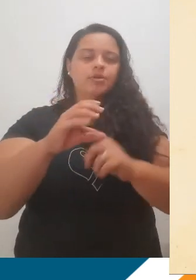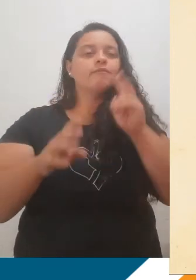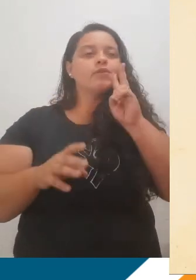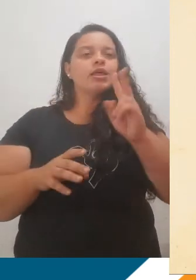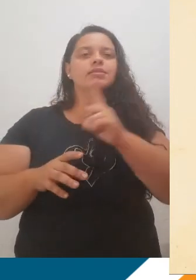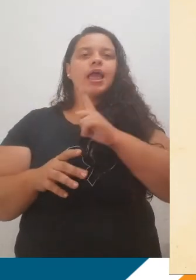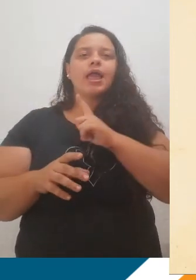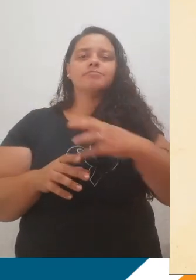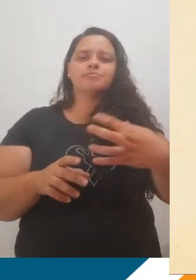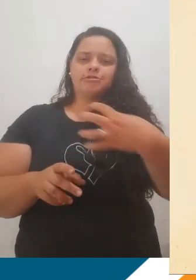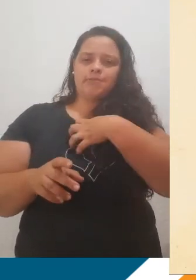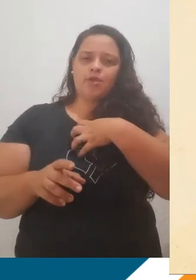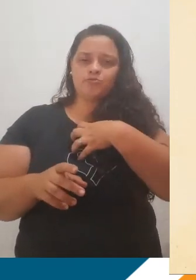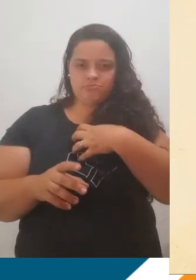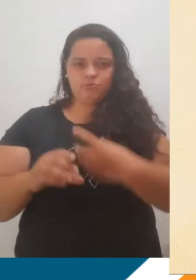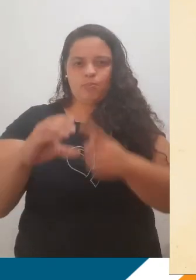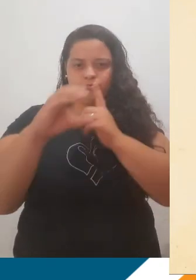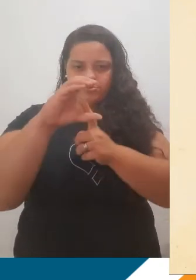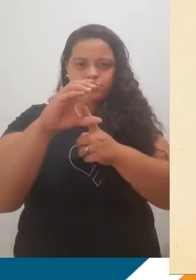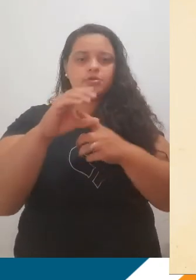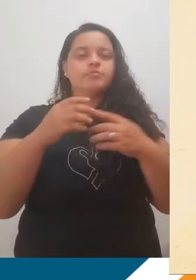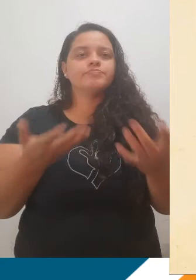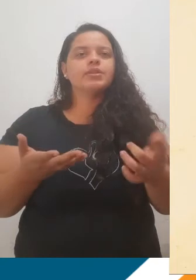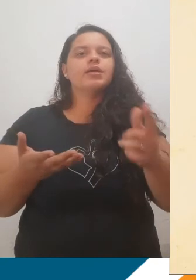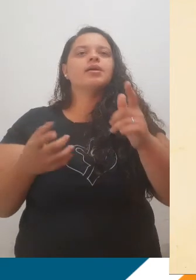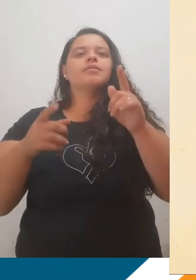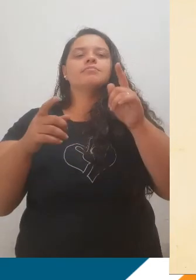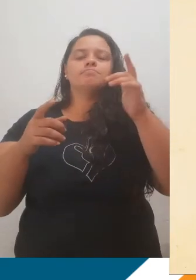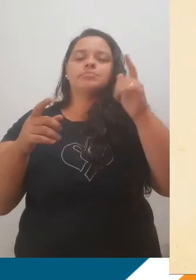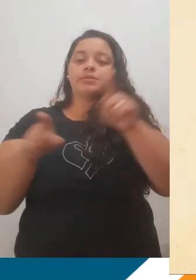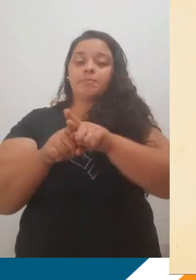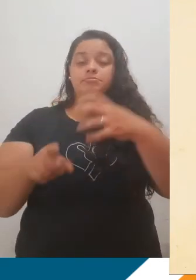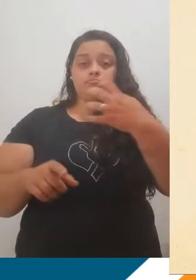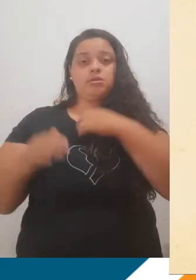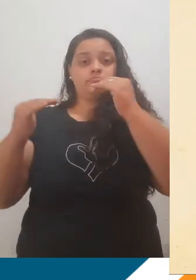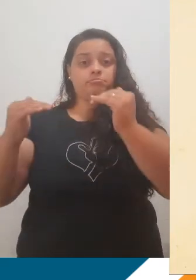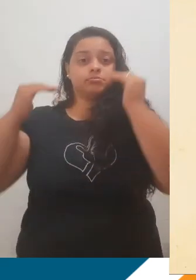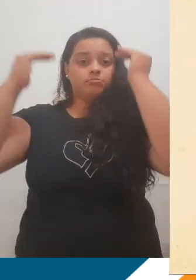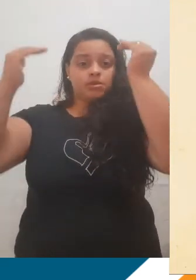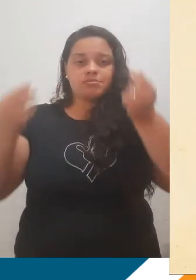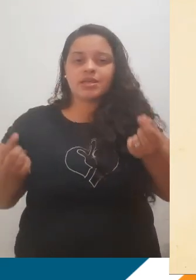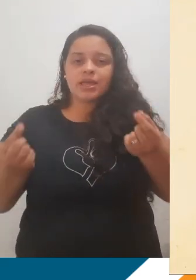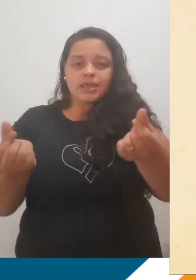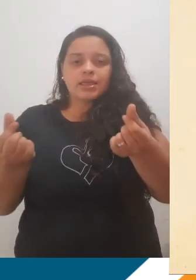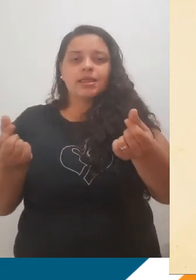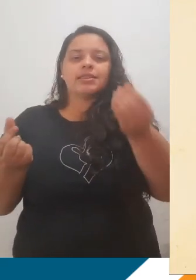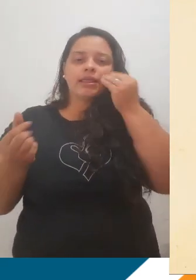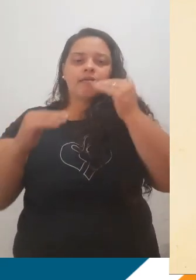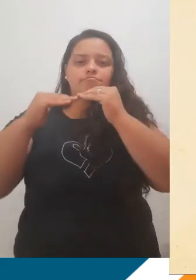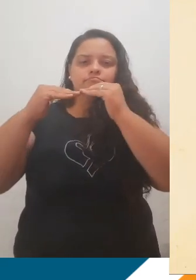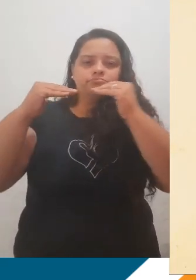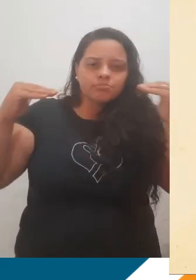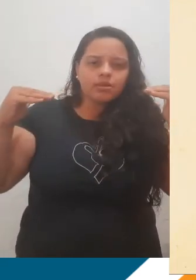sentimento anticomunista no Brasil e do sentimento das elites, pelo menos, de alinhamento